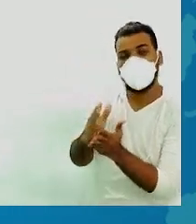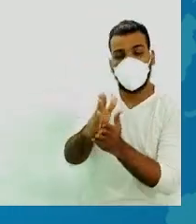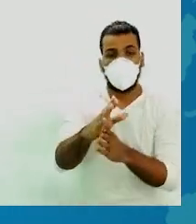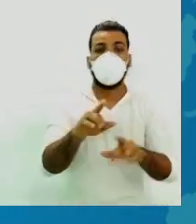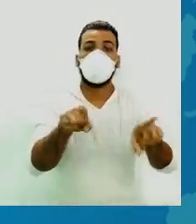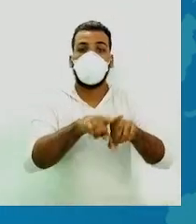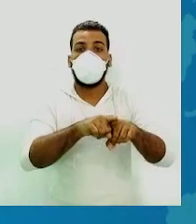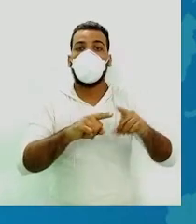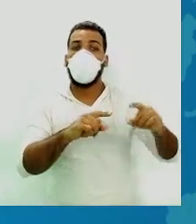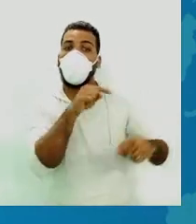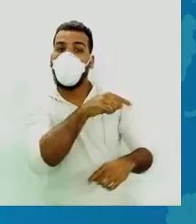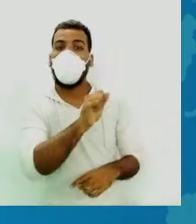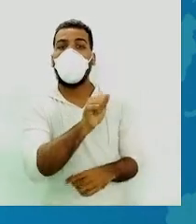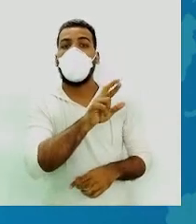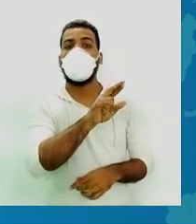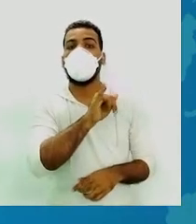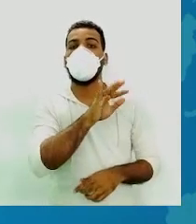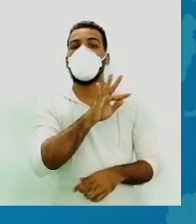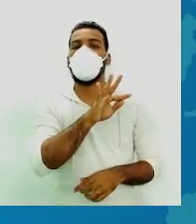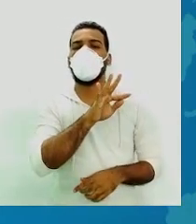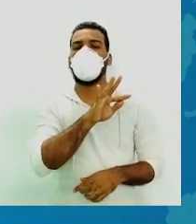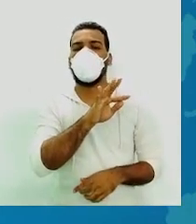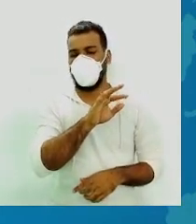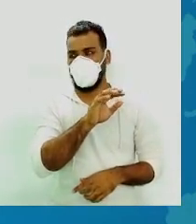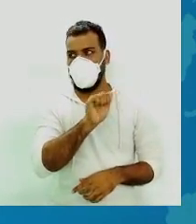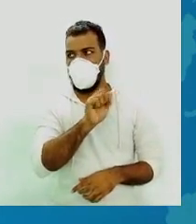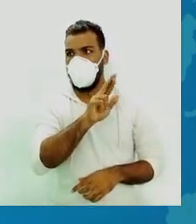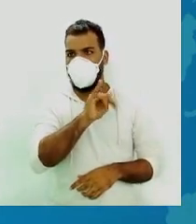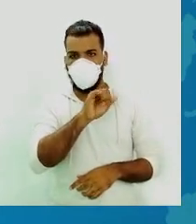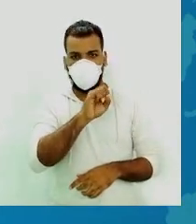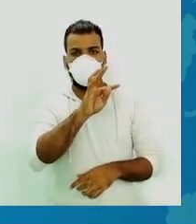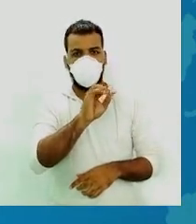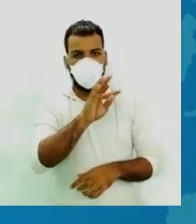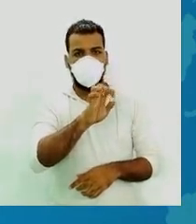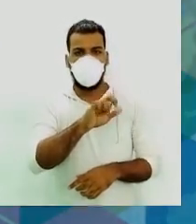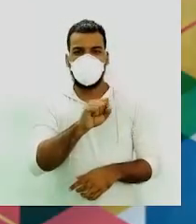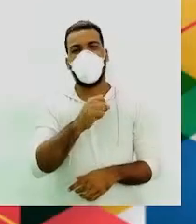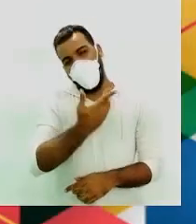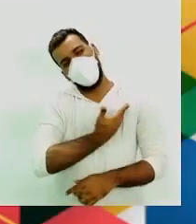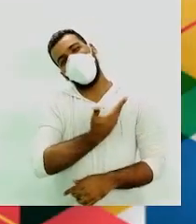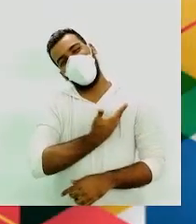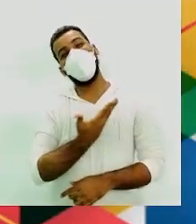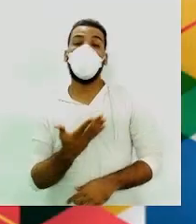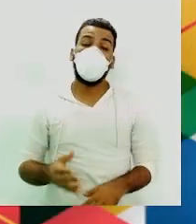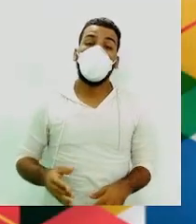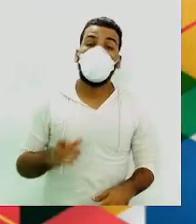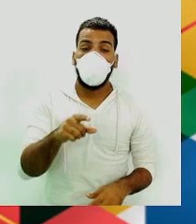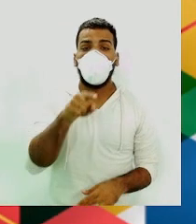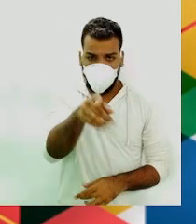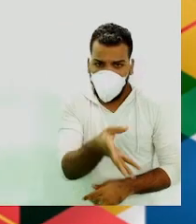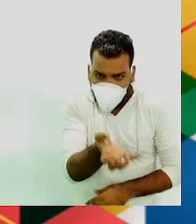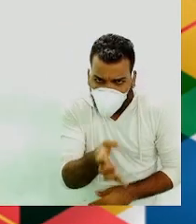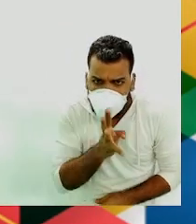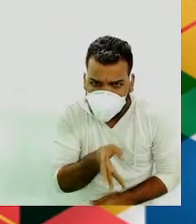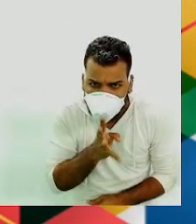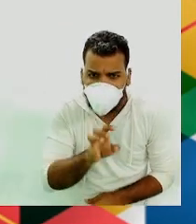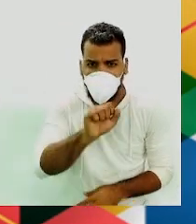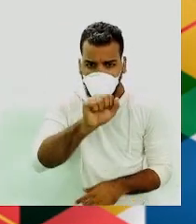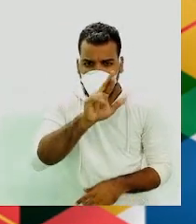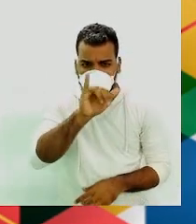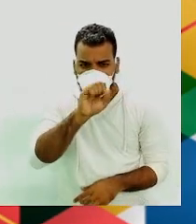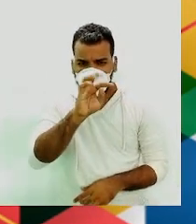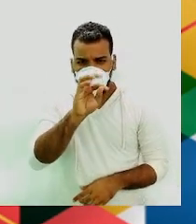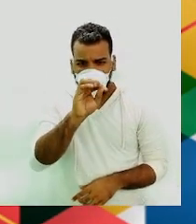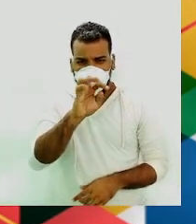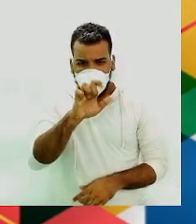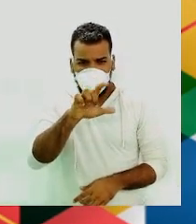amigo Aristóteles. Se você quer saber um pouquinho mais sobre Aristóteles, você vai lá na aula do primeiro ano e você tem lá